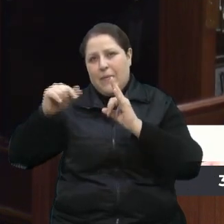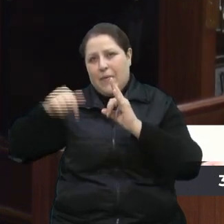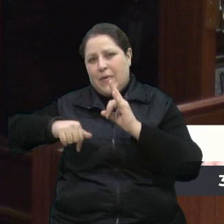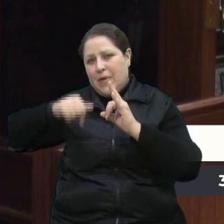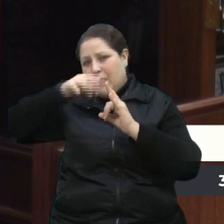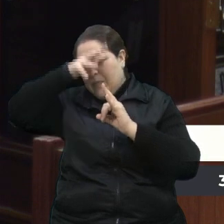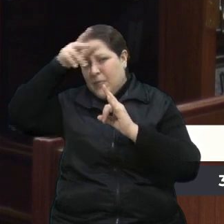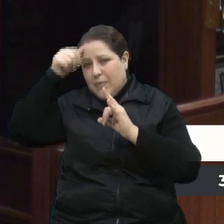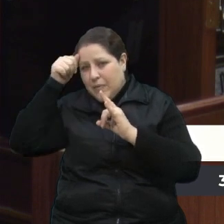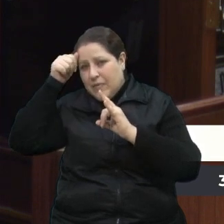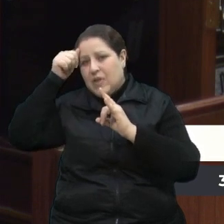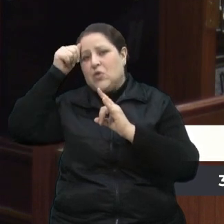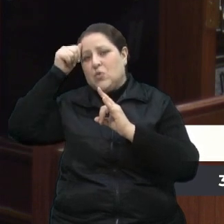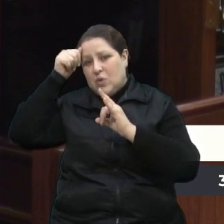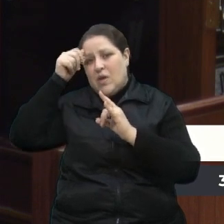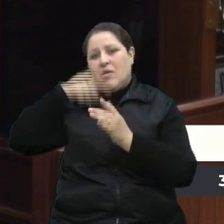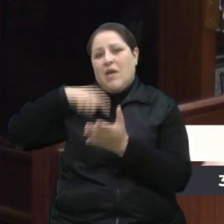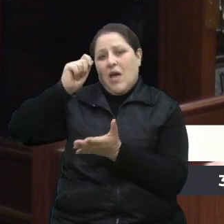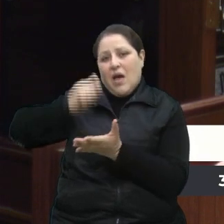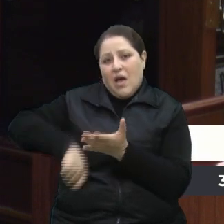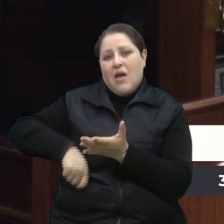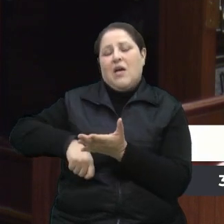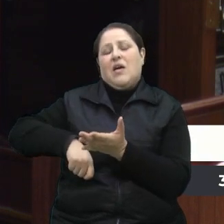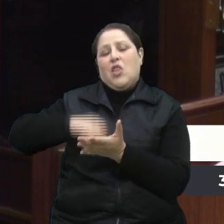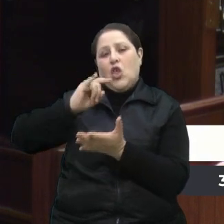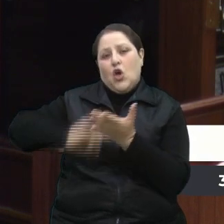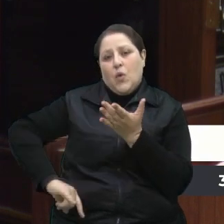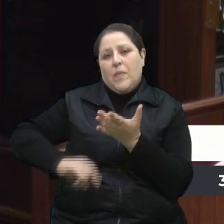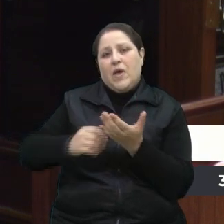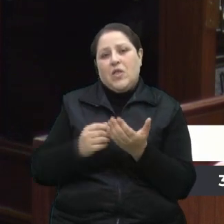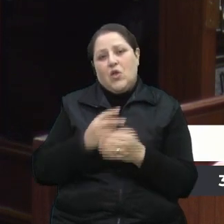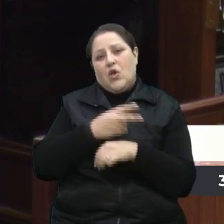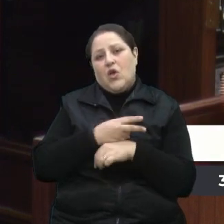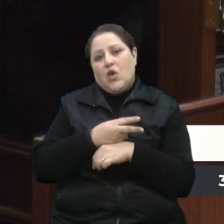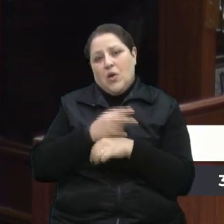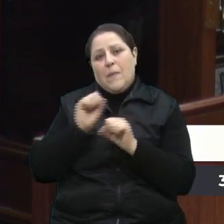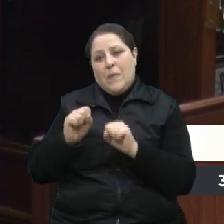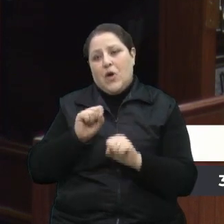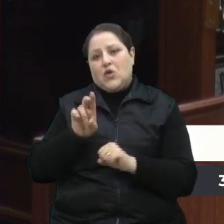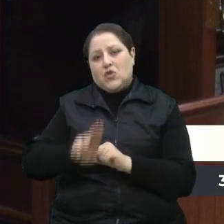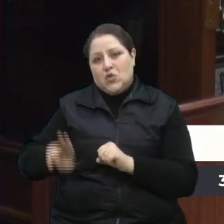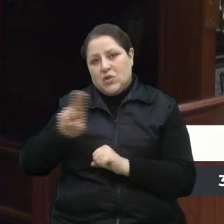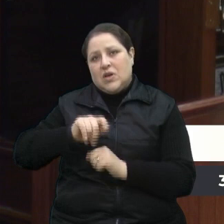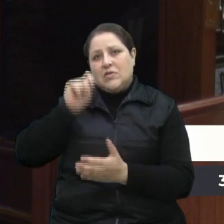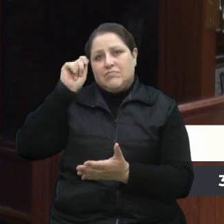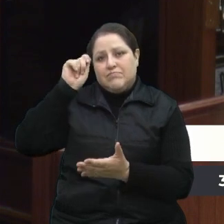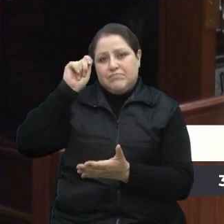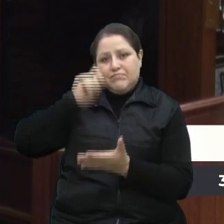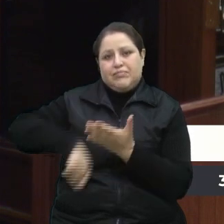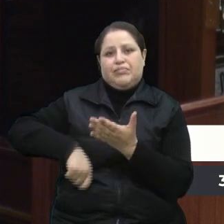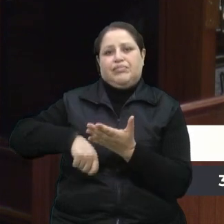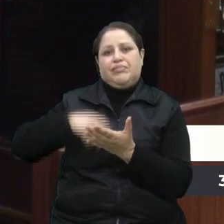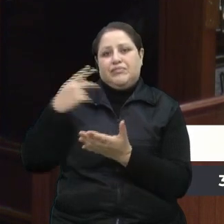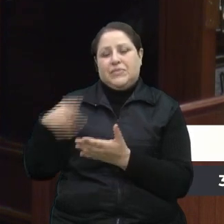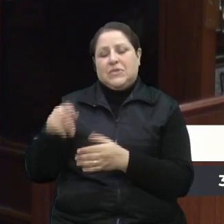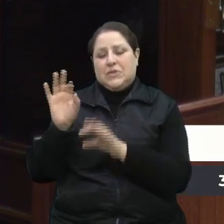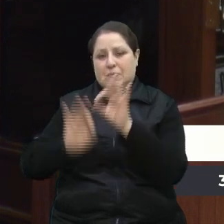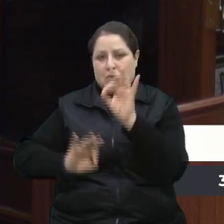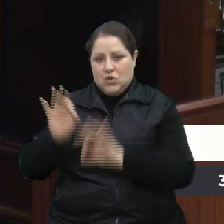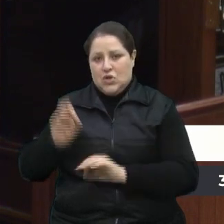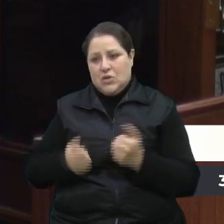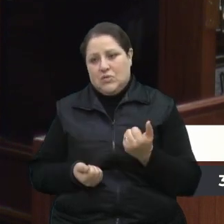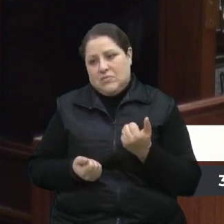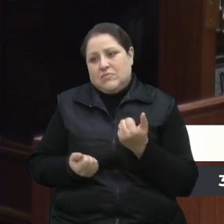será assinado o termo de sessão do uso do imóvel sacramentado a esse projeto